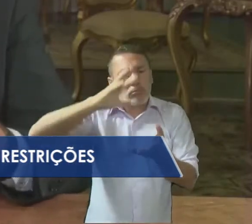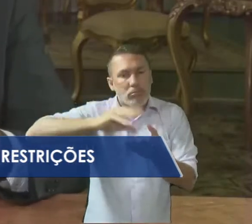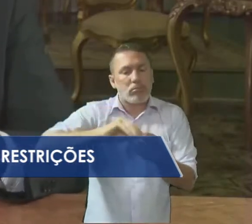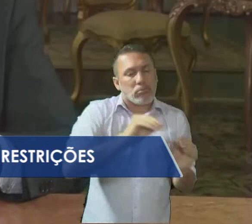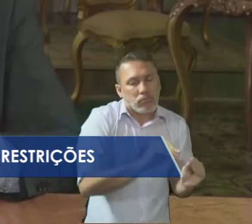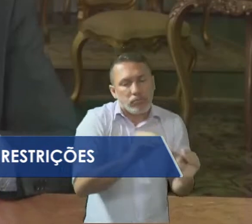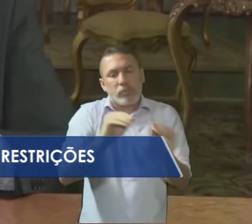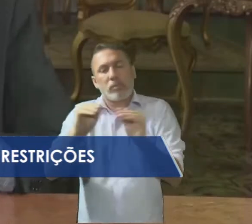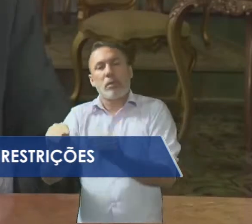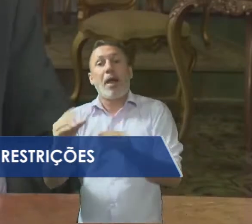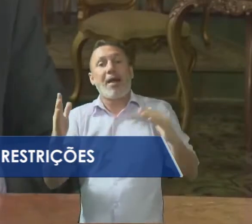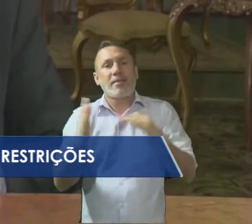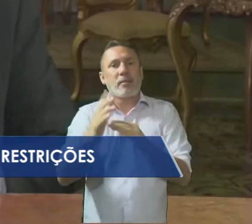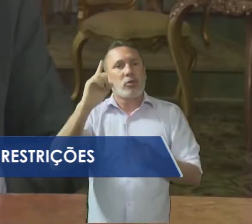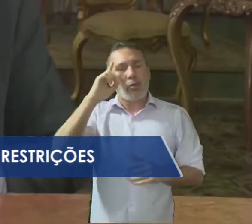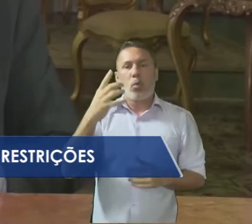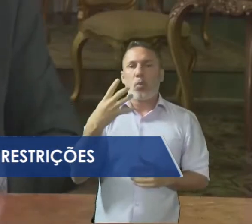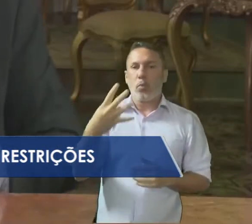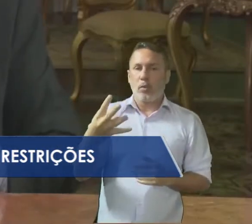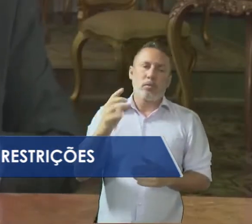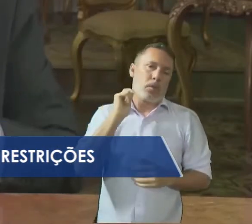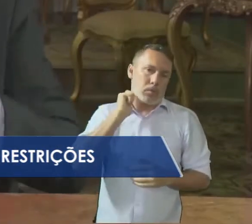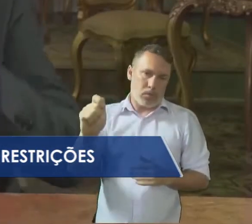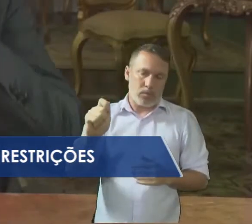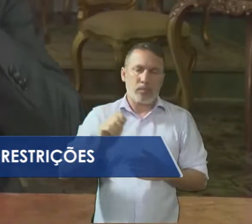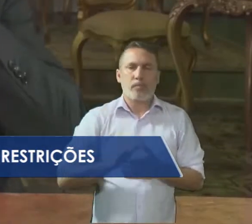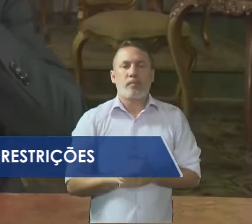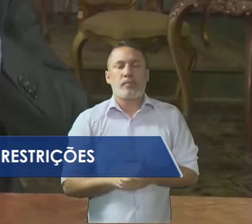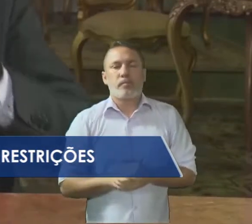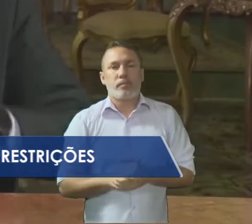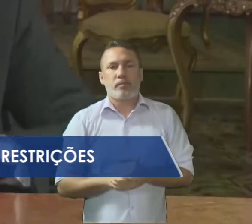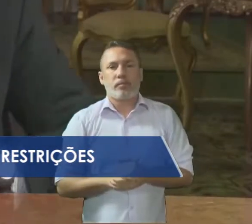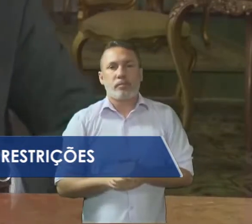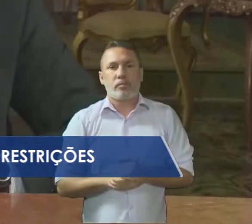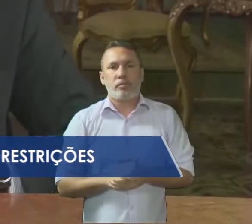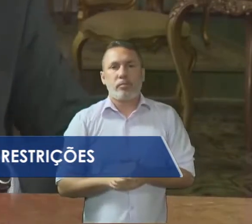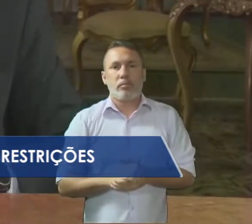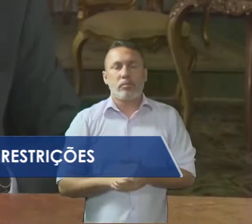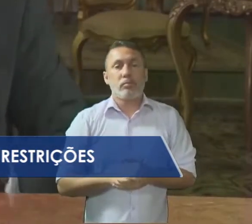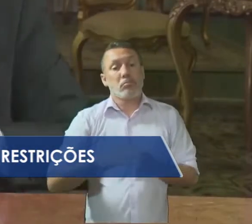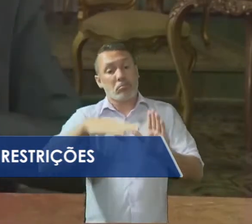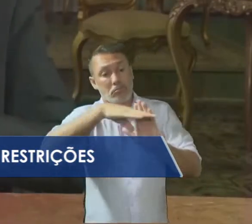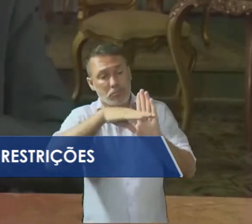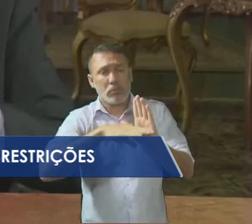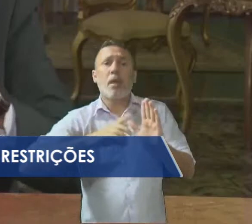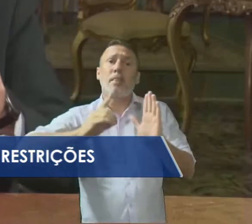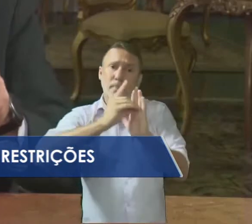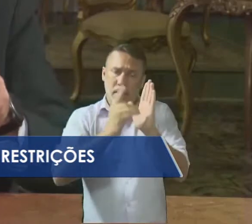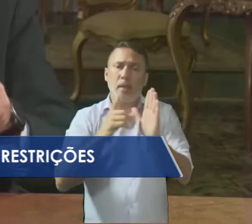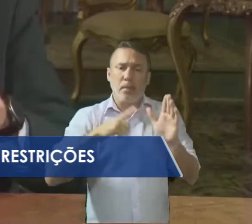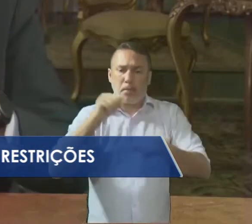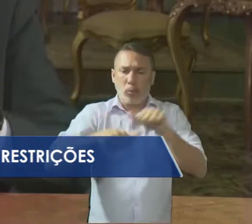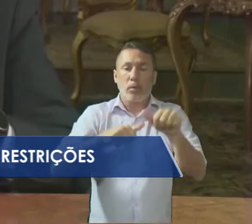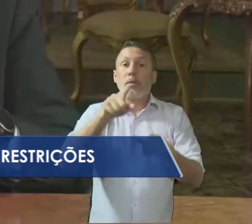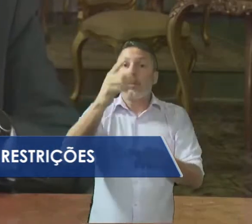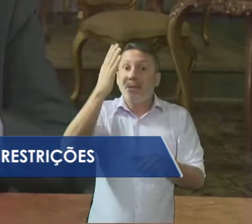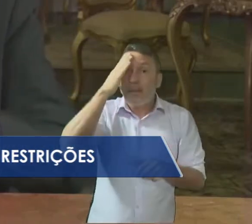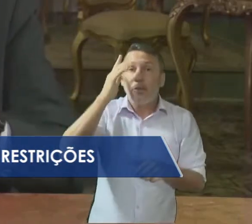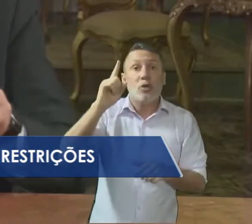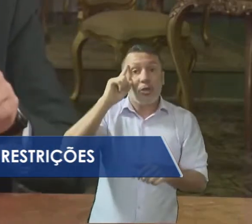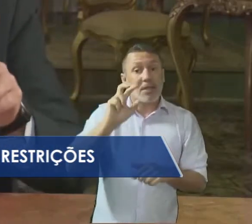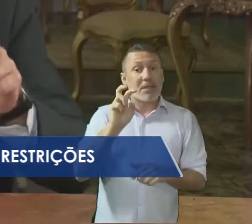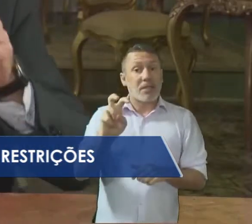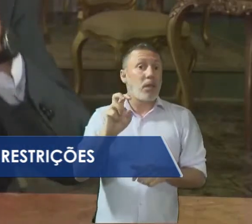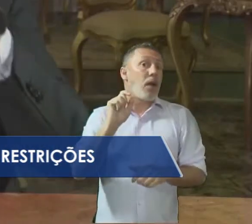até o dia quatro de abril e é com algumas muda Bom dia cinco de Abril que é